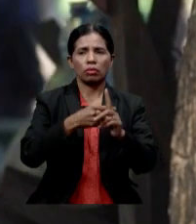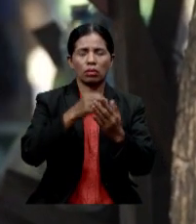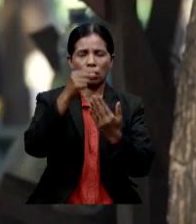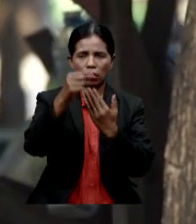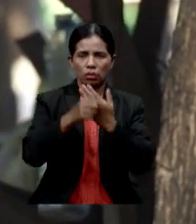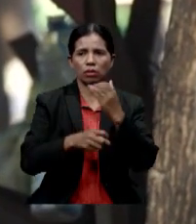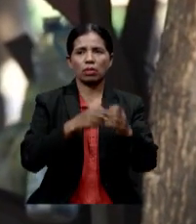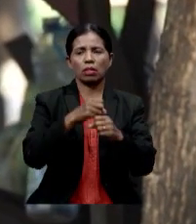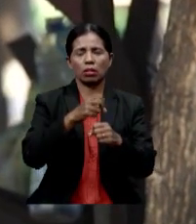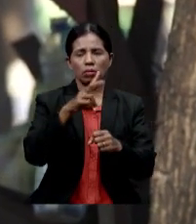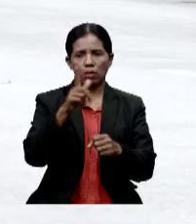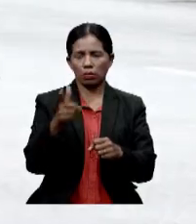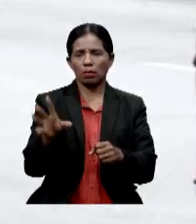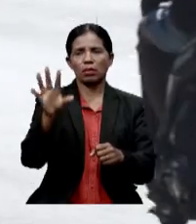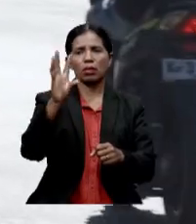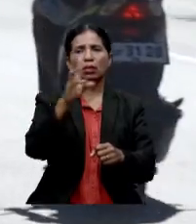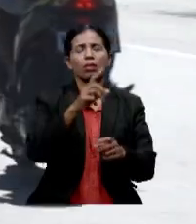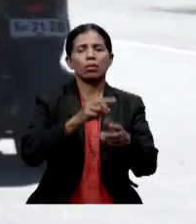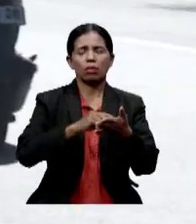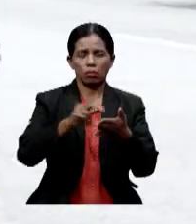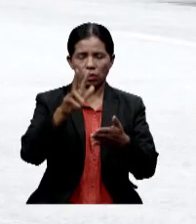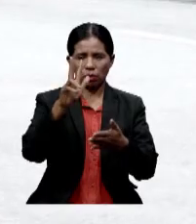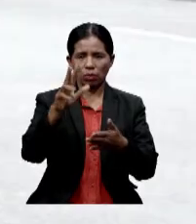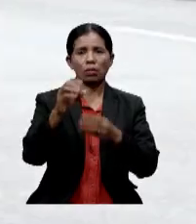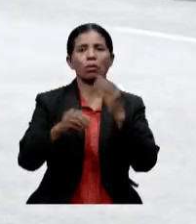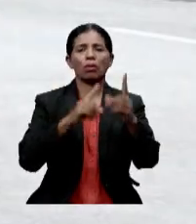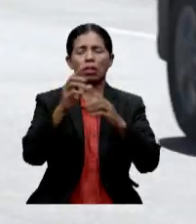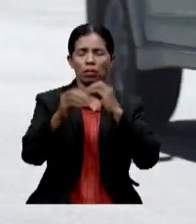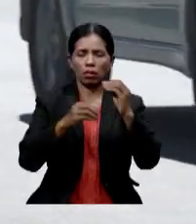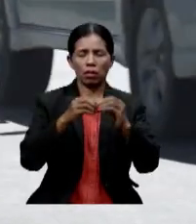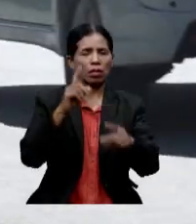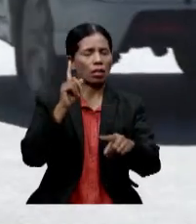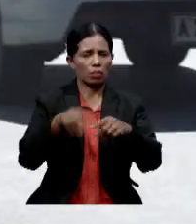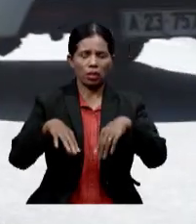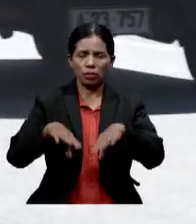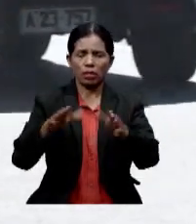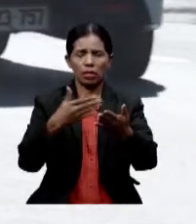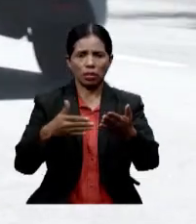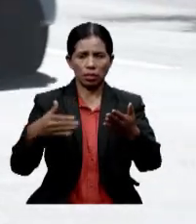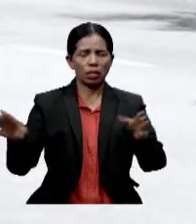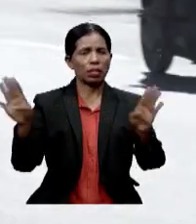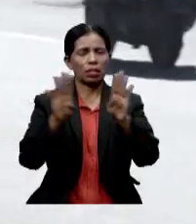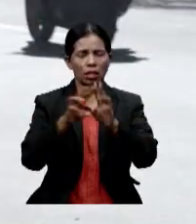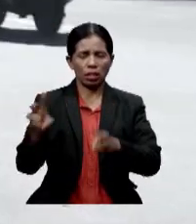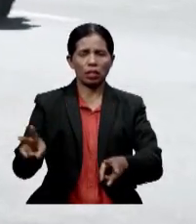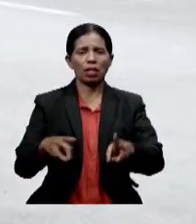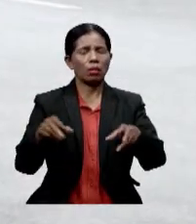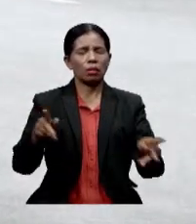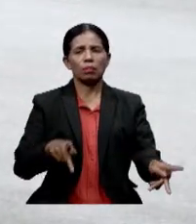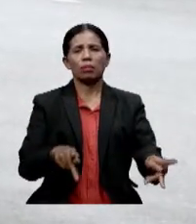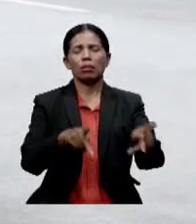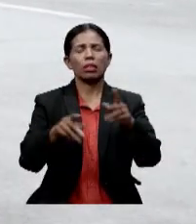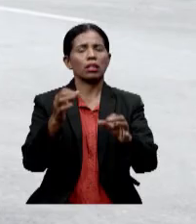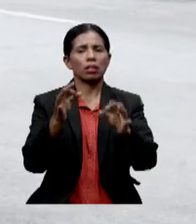rua walu, artigo nen, número tolu, kualia kona ba, bandu la belefansa san, takadalam publiku, ka paseio,